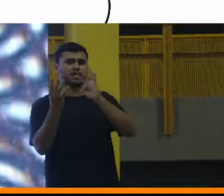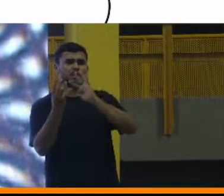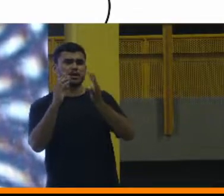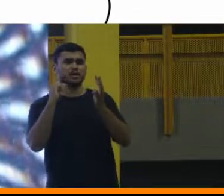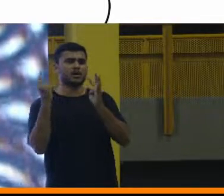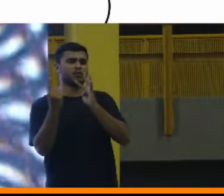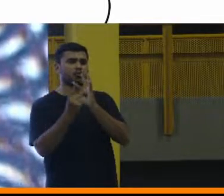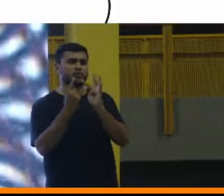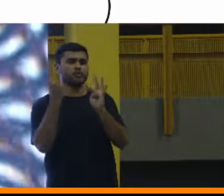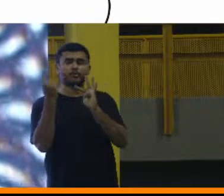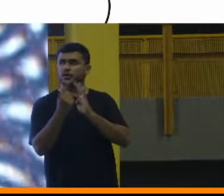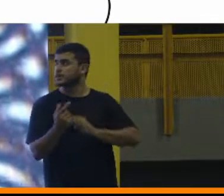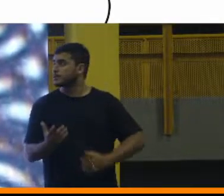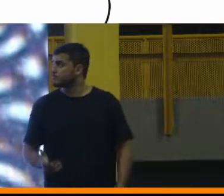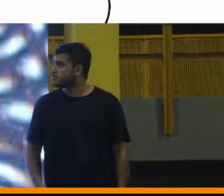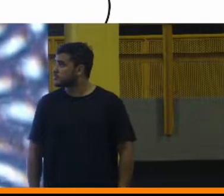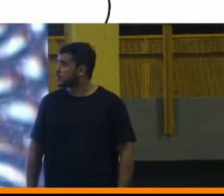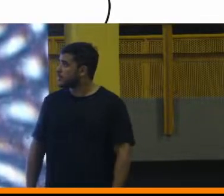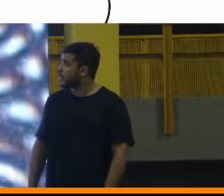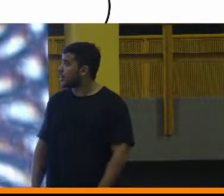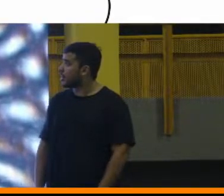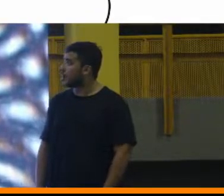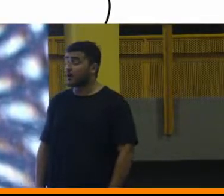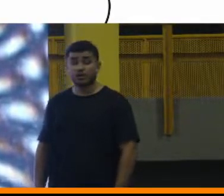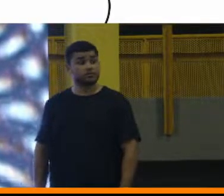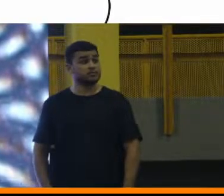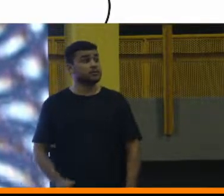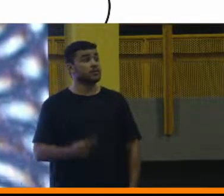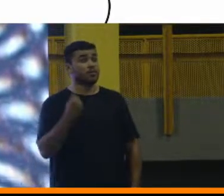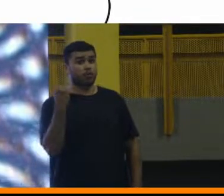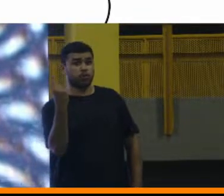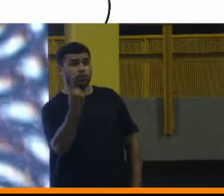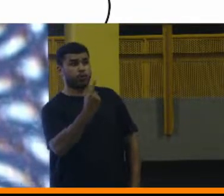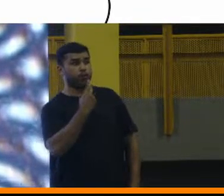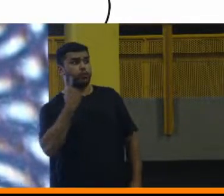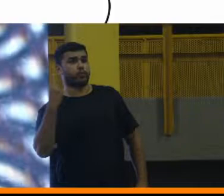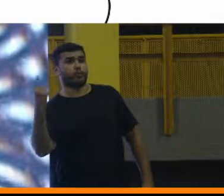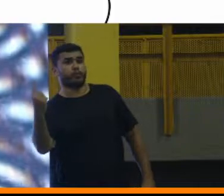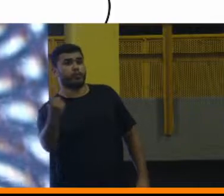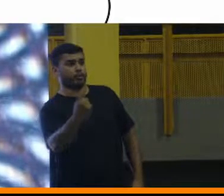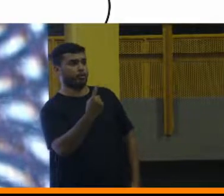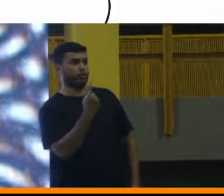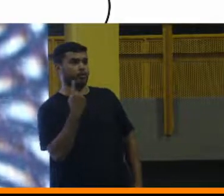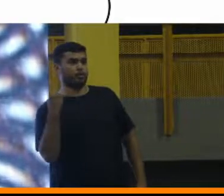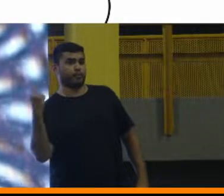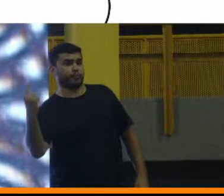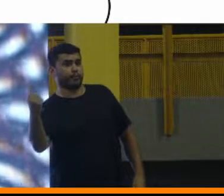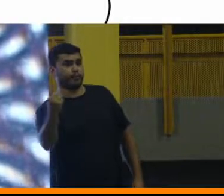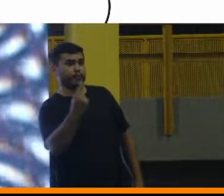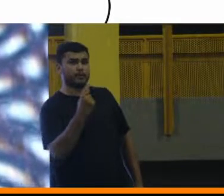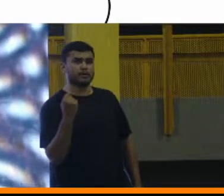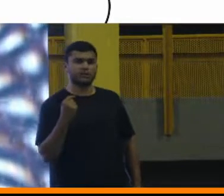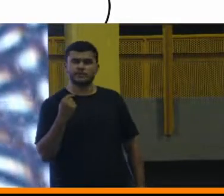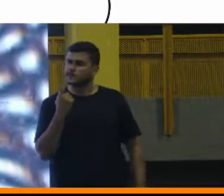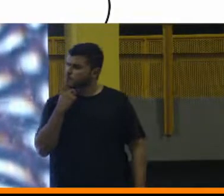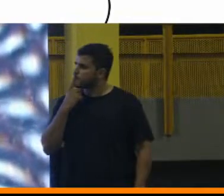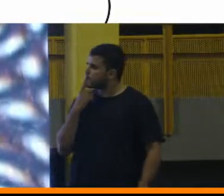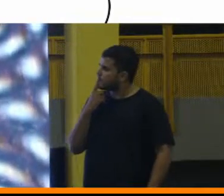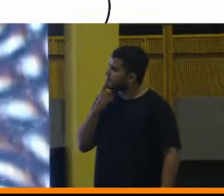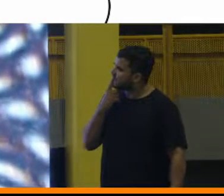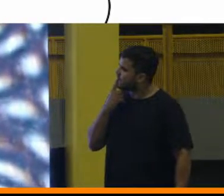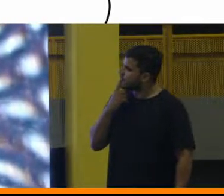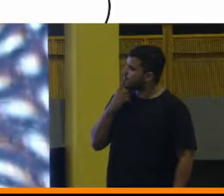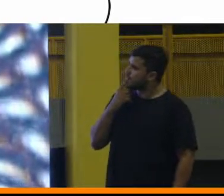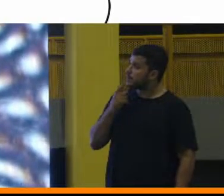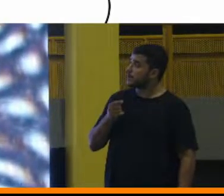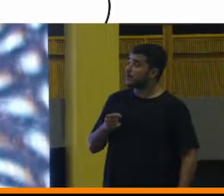Aqui, ó. Para a criança girar, mesmo que não mude o valor da velocidade, ela